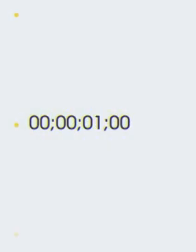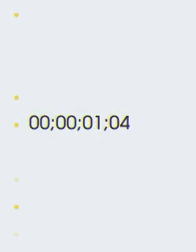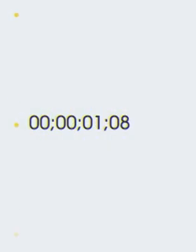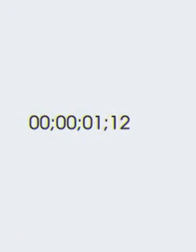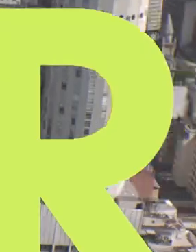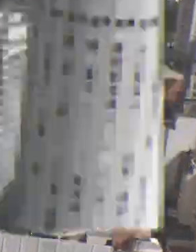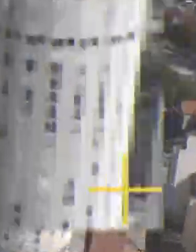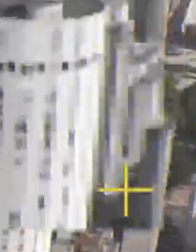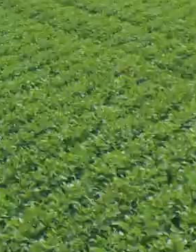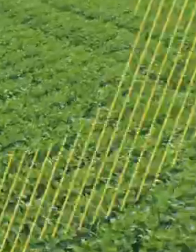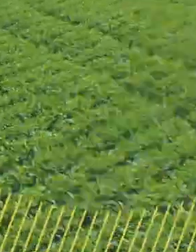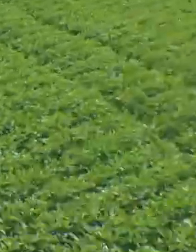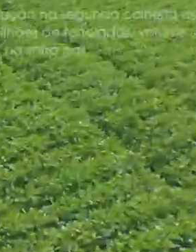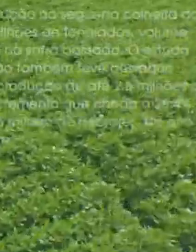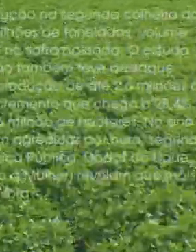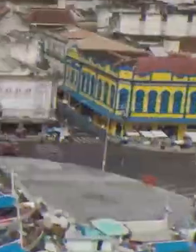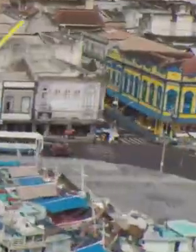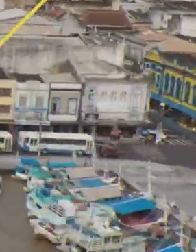Música